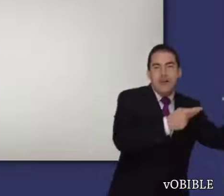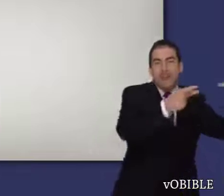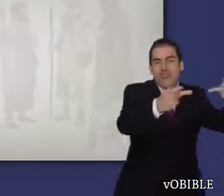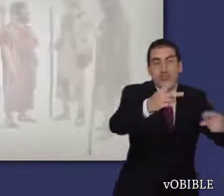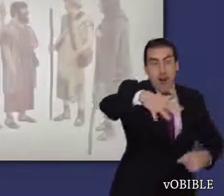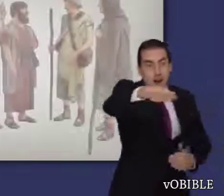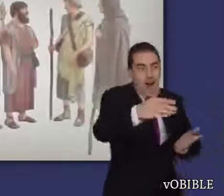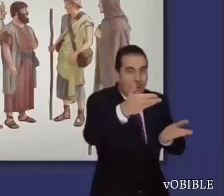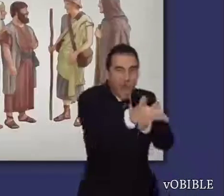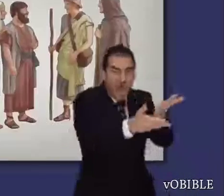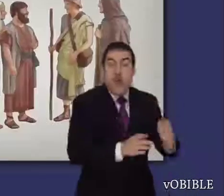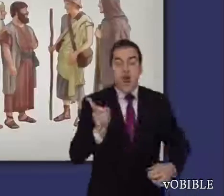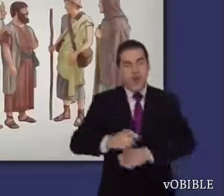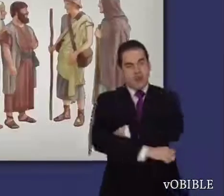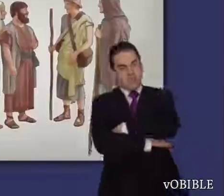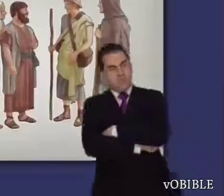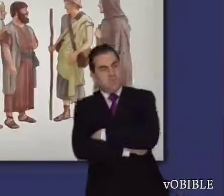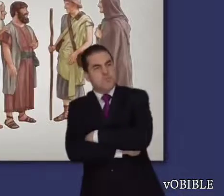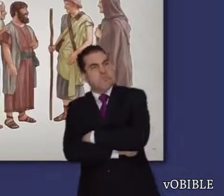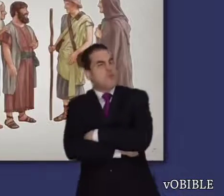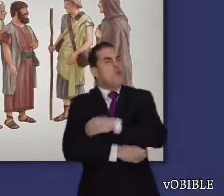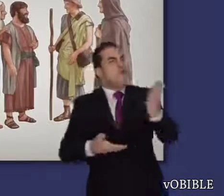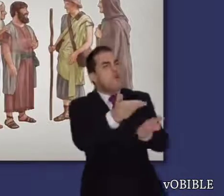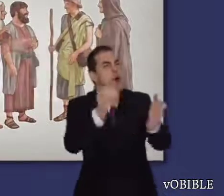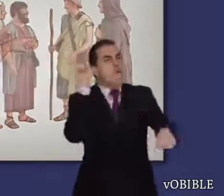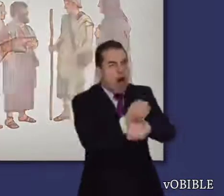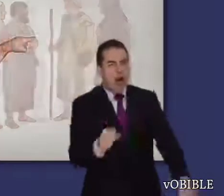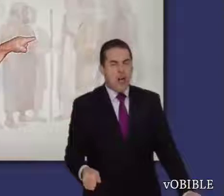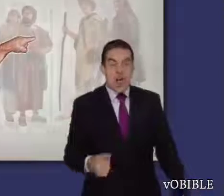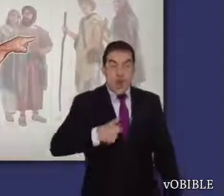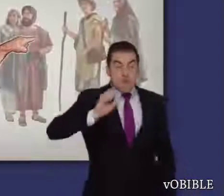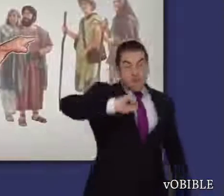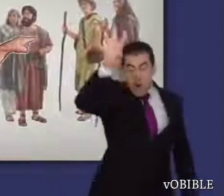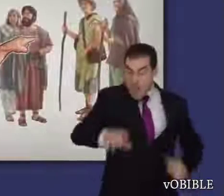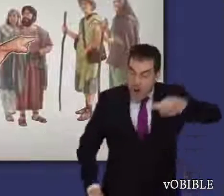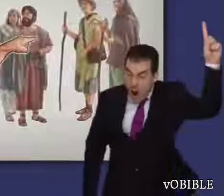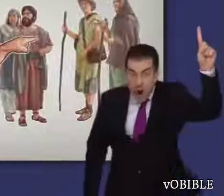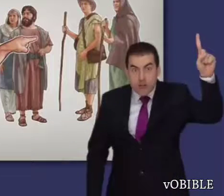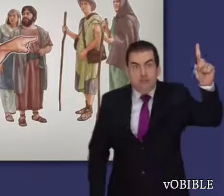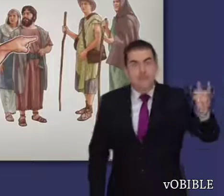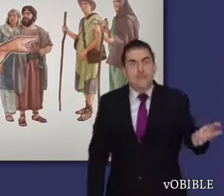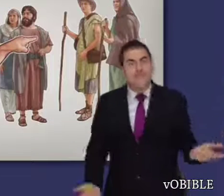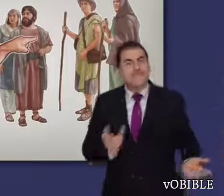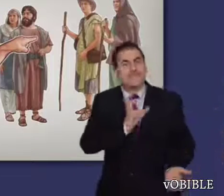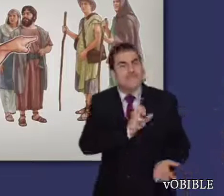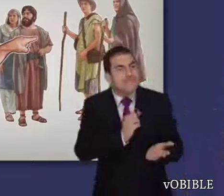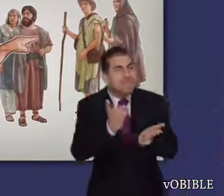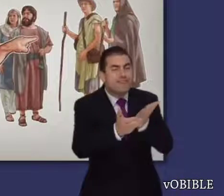Ele se recusava a receber os irmãos que vinham visitar a congregação e chegava ao ponto de tentar impedir os outros de serem